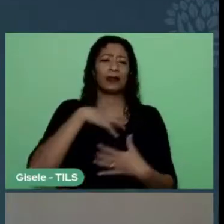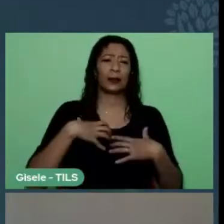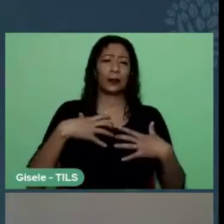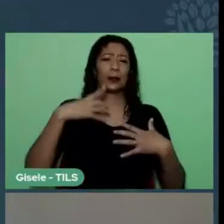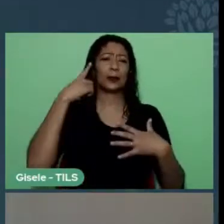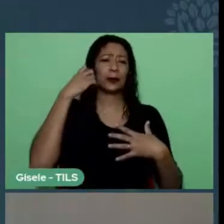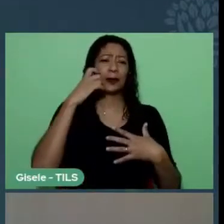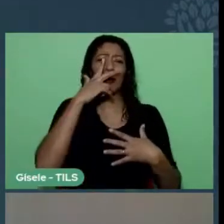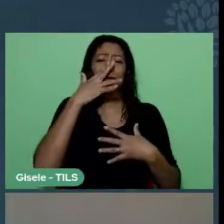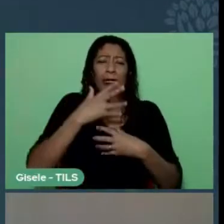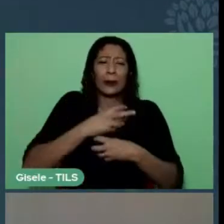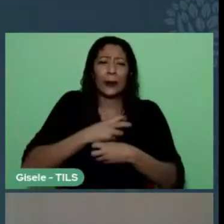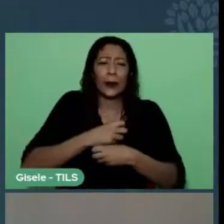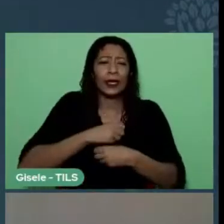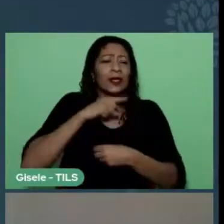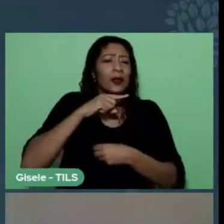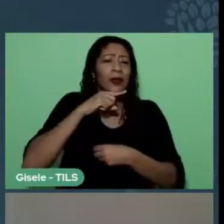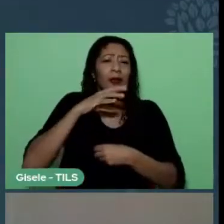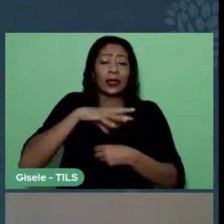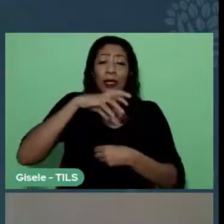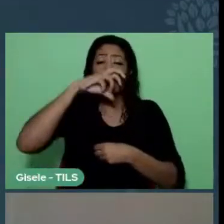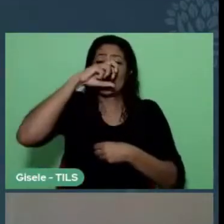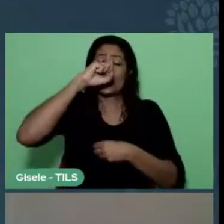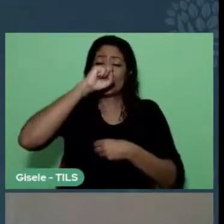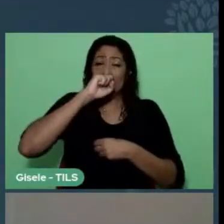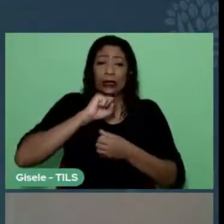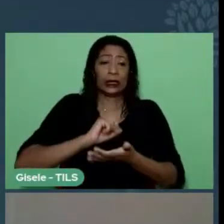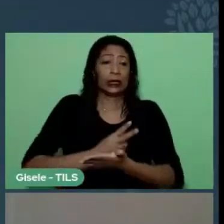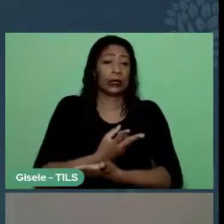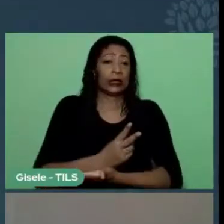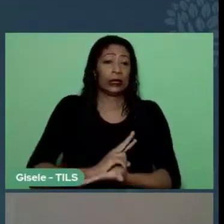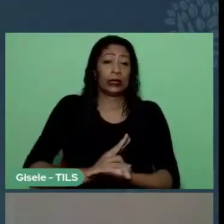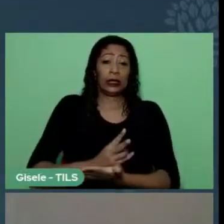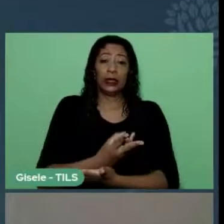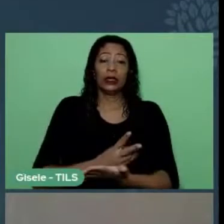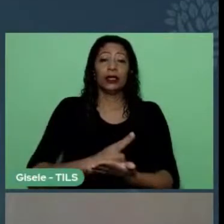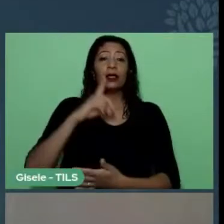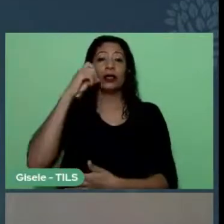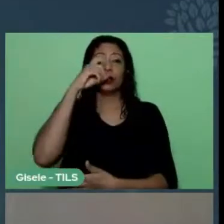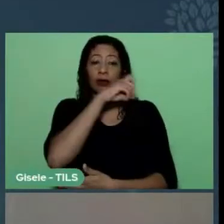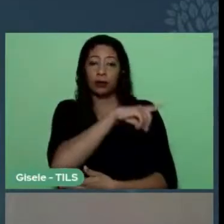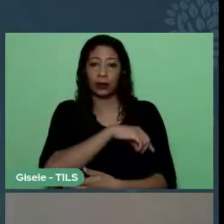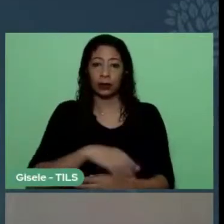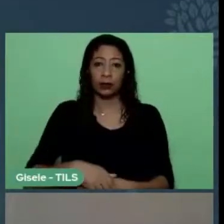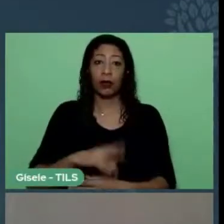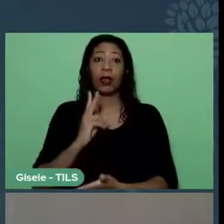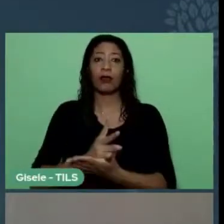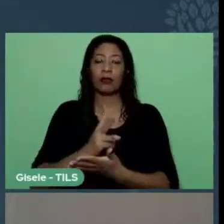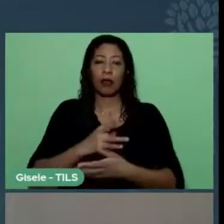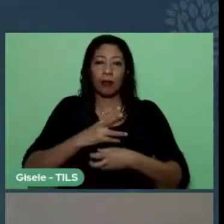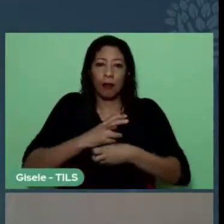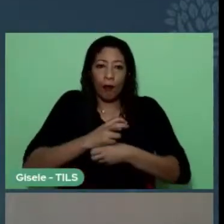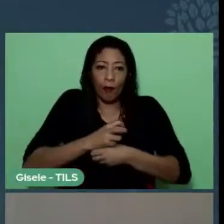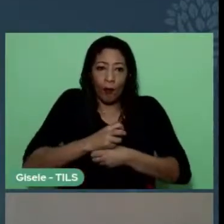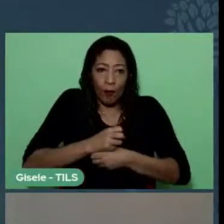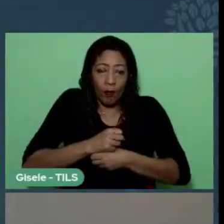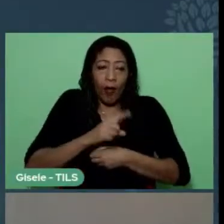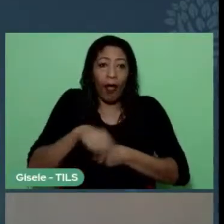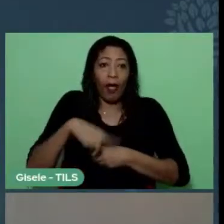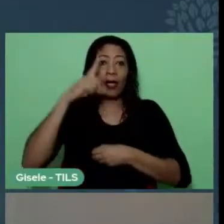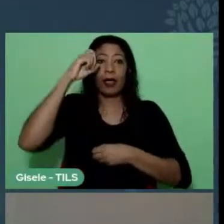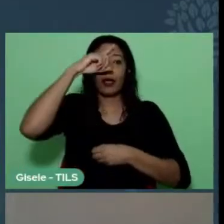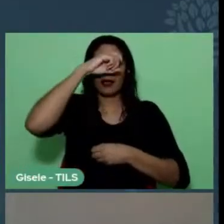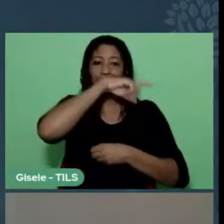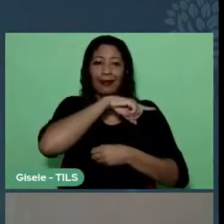de aperto, eu não consigo respirar, isso me incomoda muito. Então, sempre essa dispneia parece que é realmente algo que incomoda